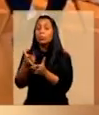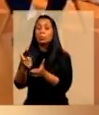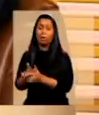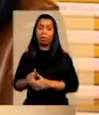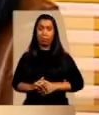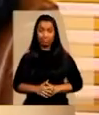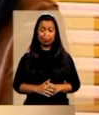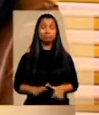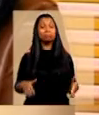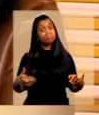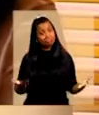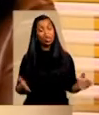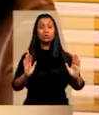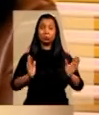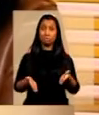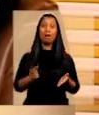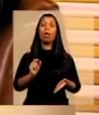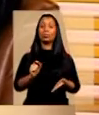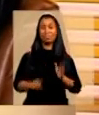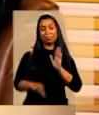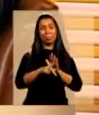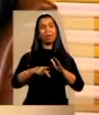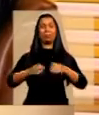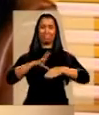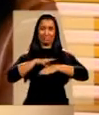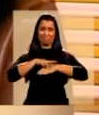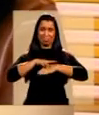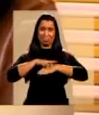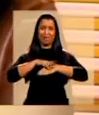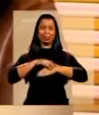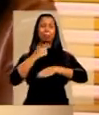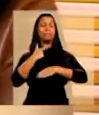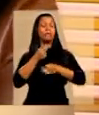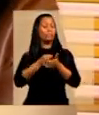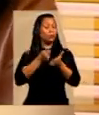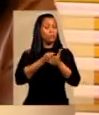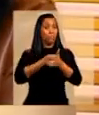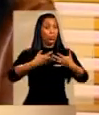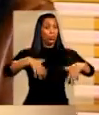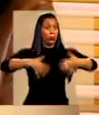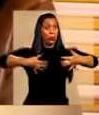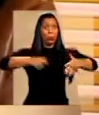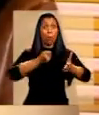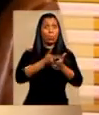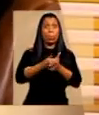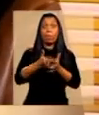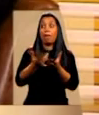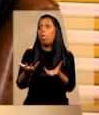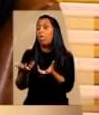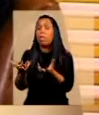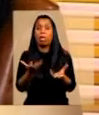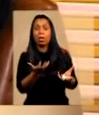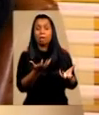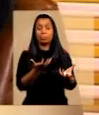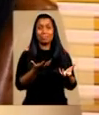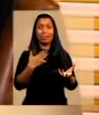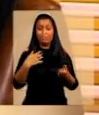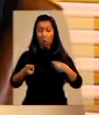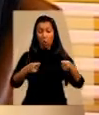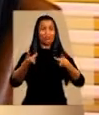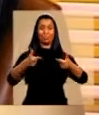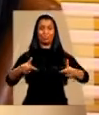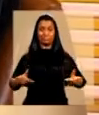que é a onomania, né? Que aí já é mais patológico, que é esse impulso mesmo, essa coisa de você comprar e não